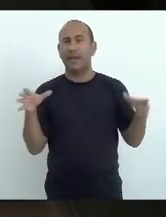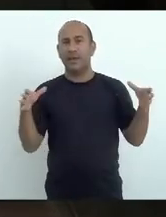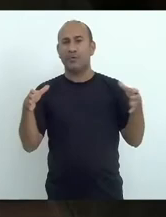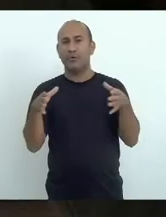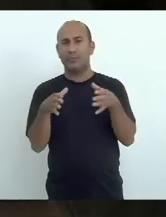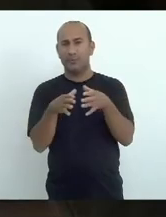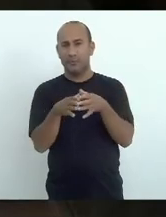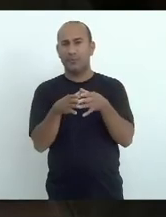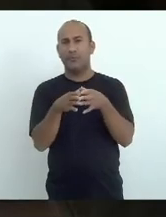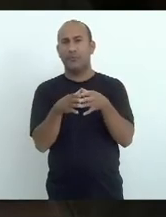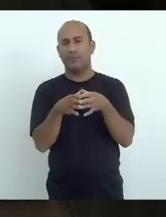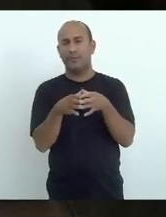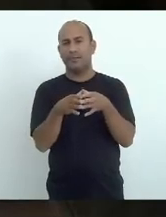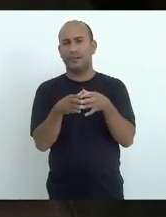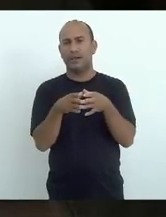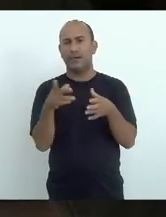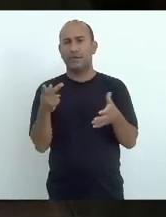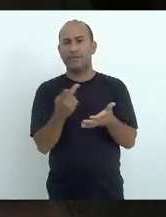se dividiu.